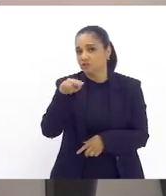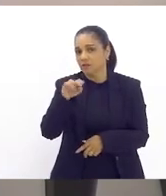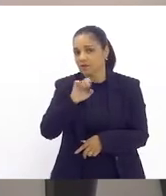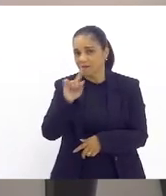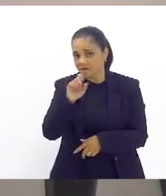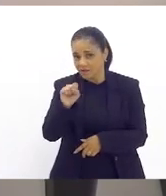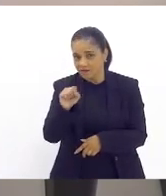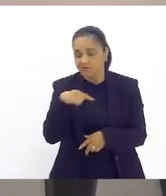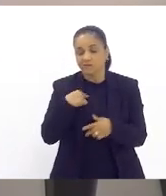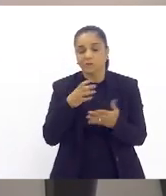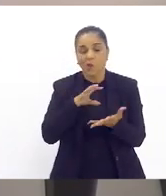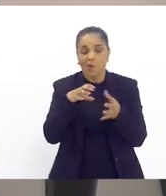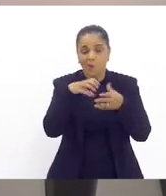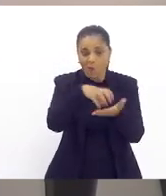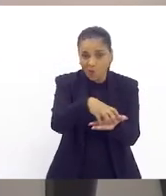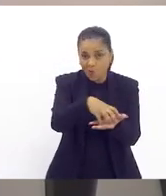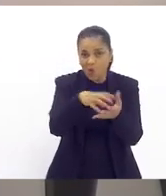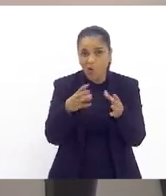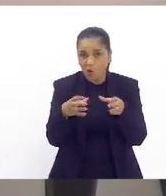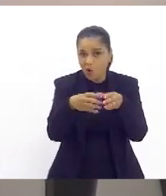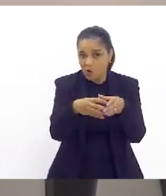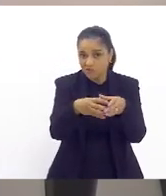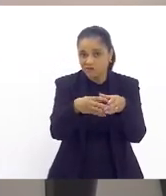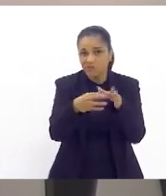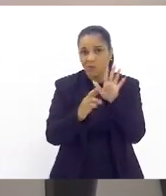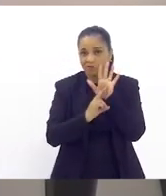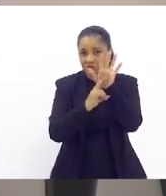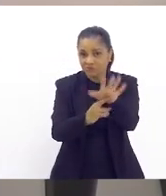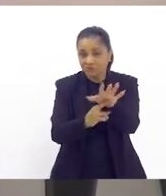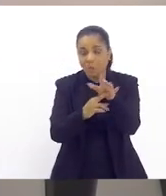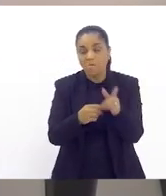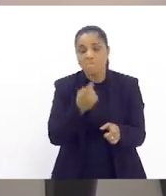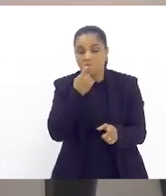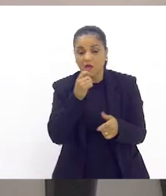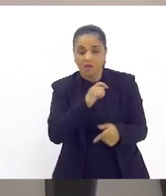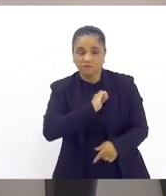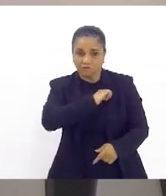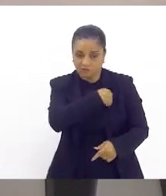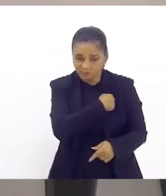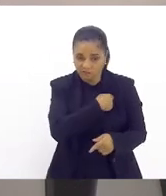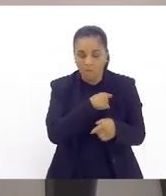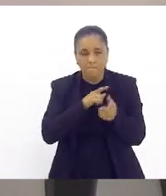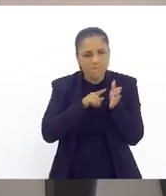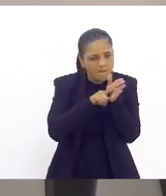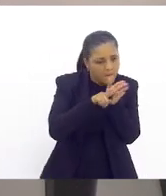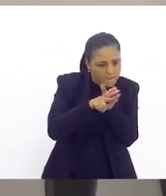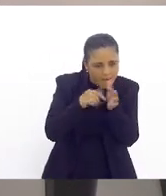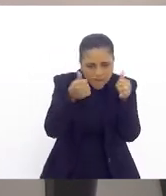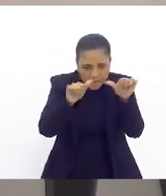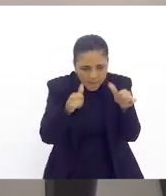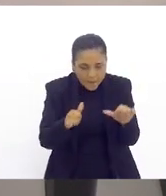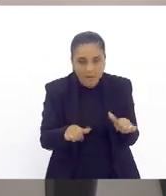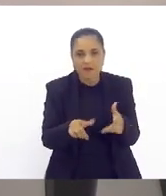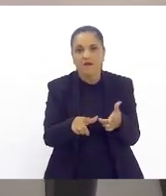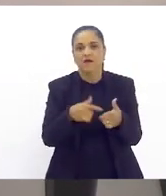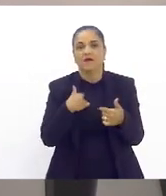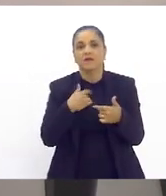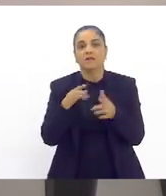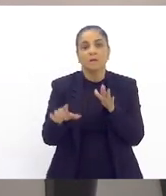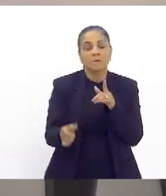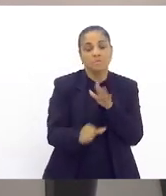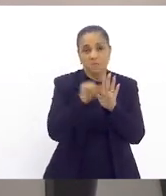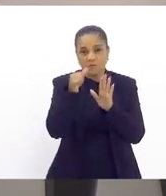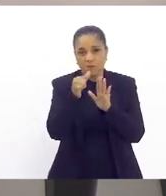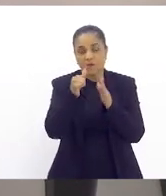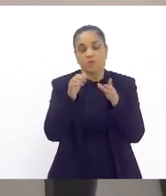nossa comissão de representação aqui nós vamos estar próximo para que essa fiscalização aconteça Então são dois problemas uma é a equipe